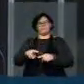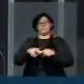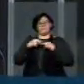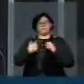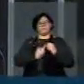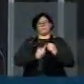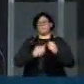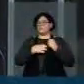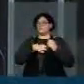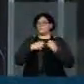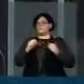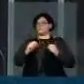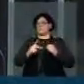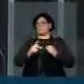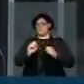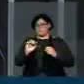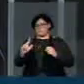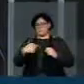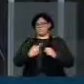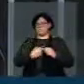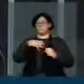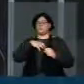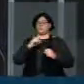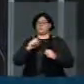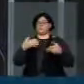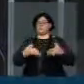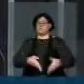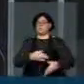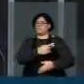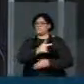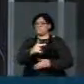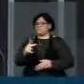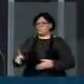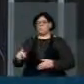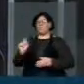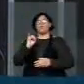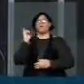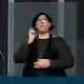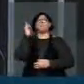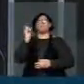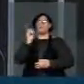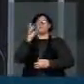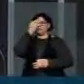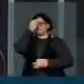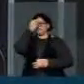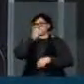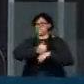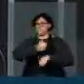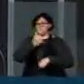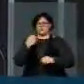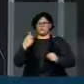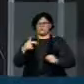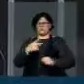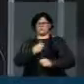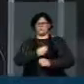presença nesta sessão é importante, como reconhecimento, como entendimento de que